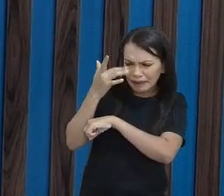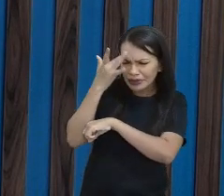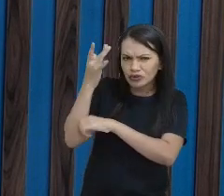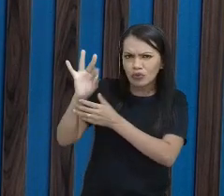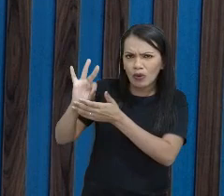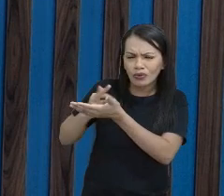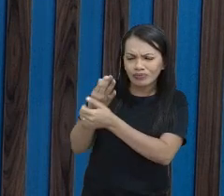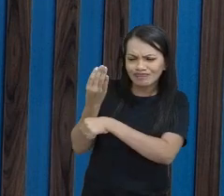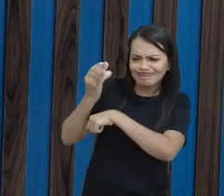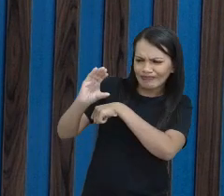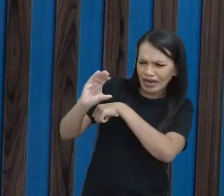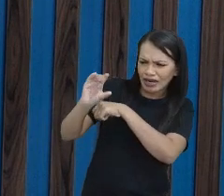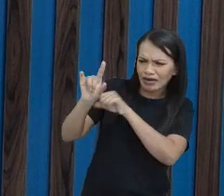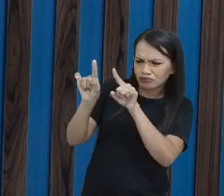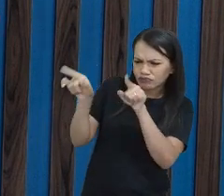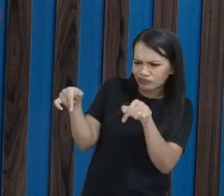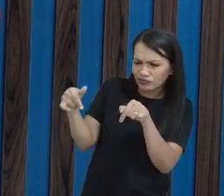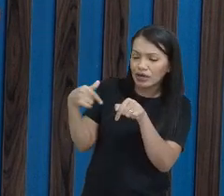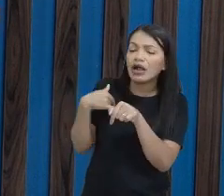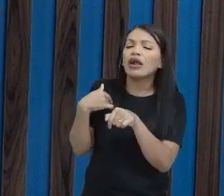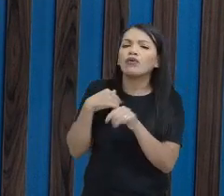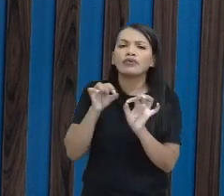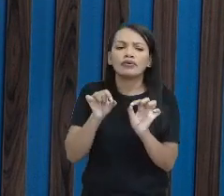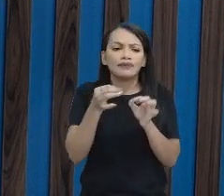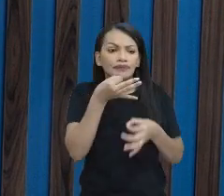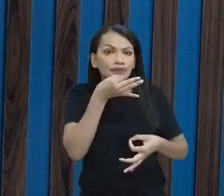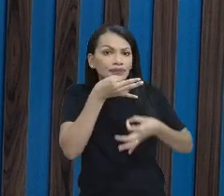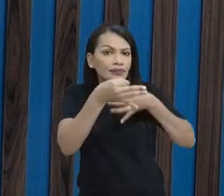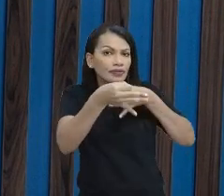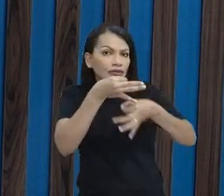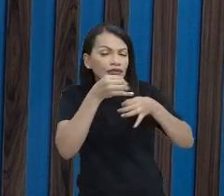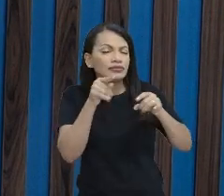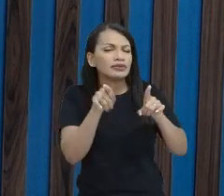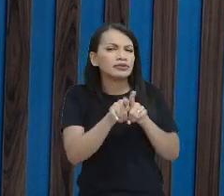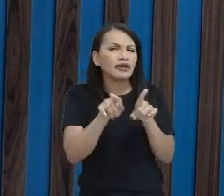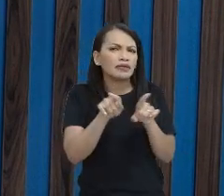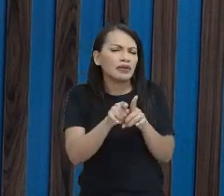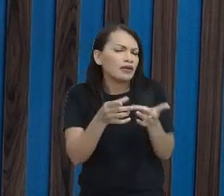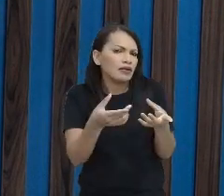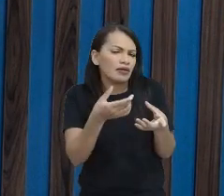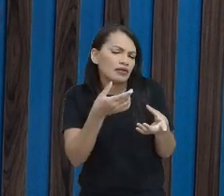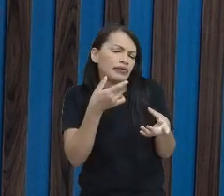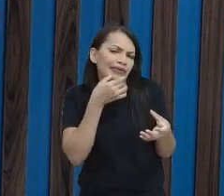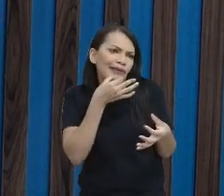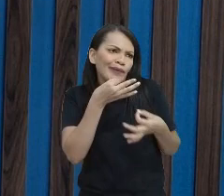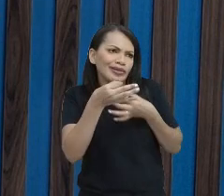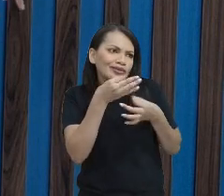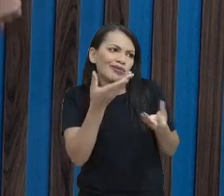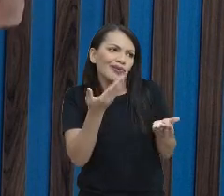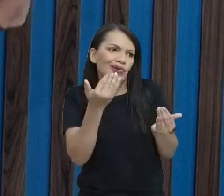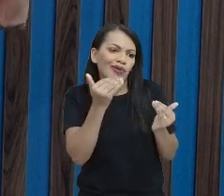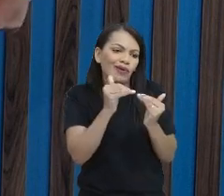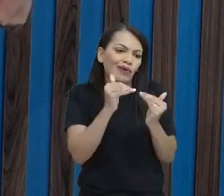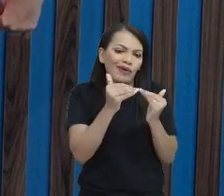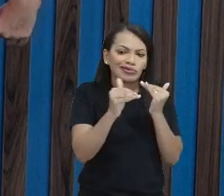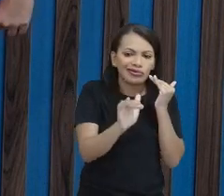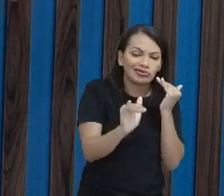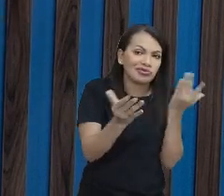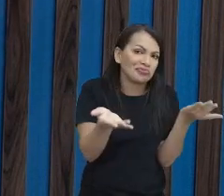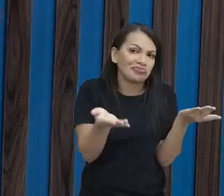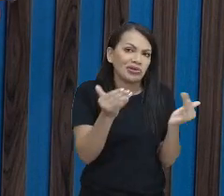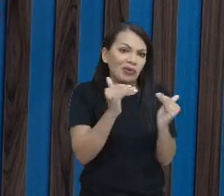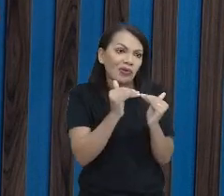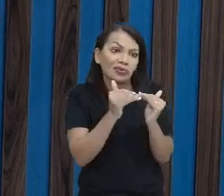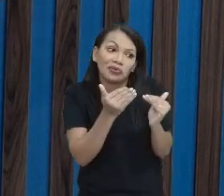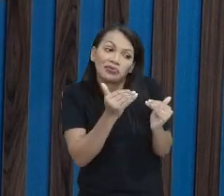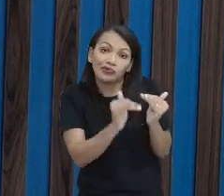seu argumento ou como forma de argumentação também, mesmo que você discorde do que é